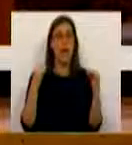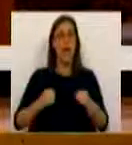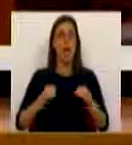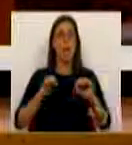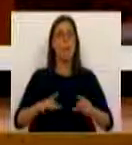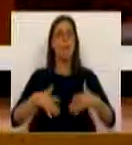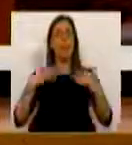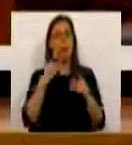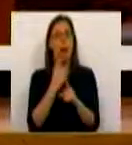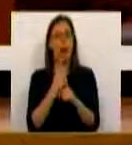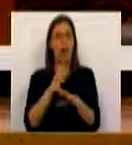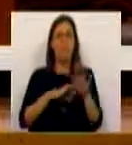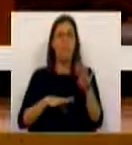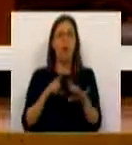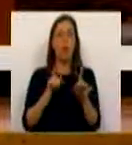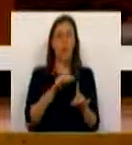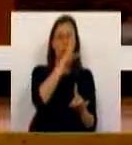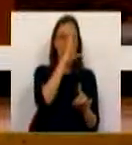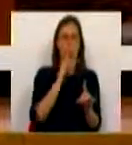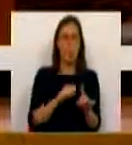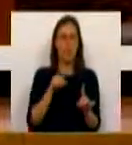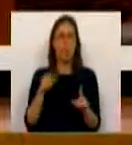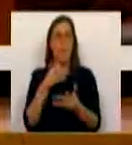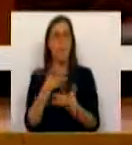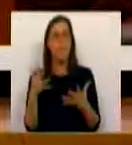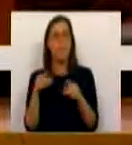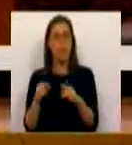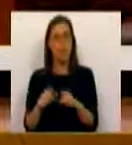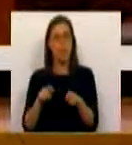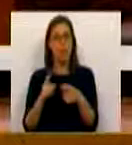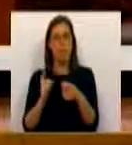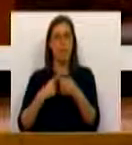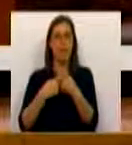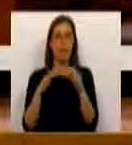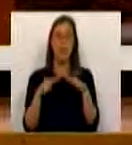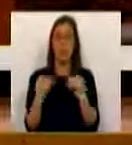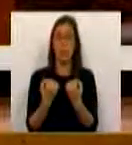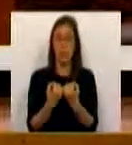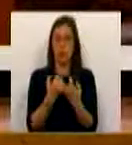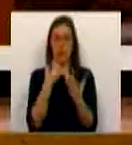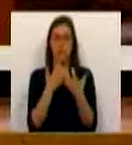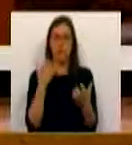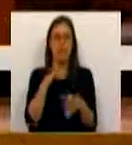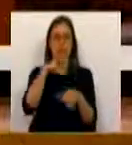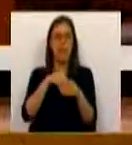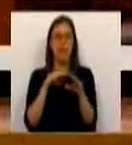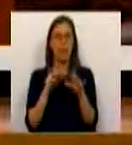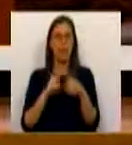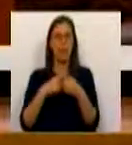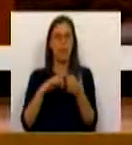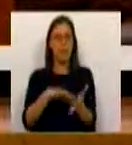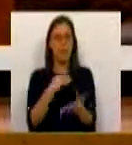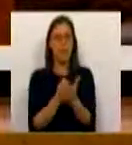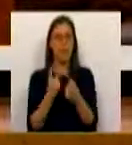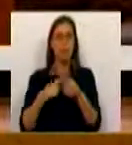de princípio celebrado entre o Governo e a maioria dos parceiros sociais, com assento na Concertação